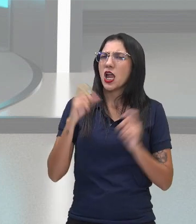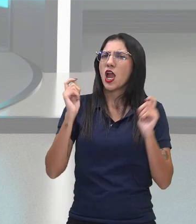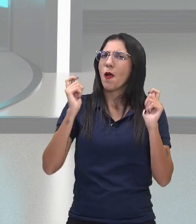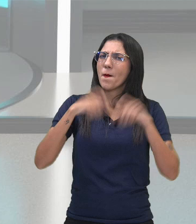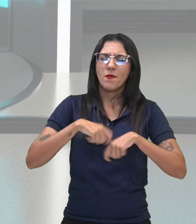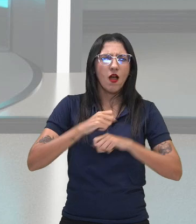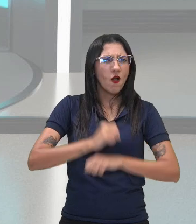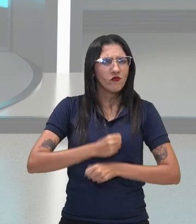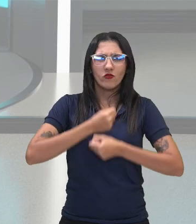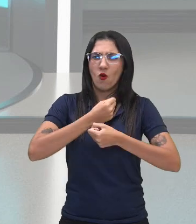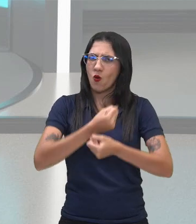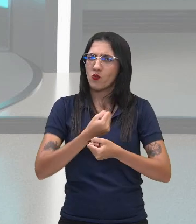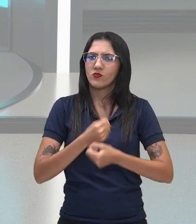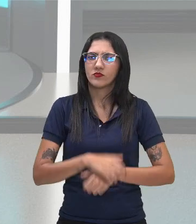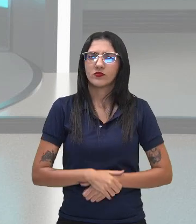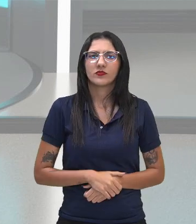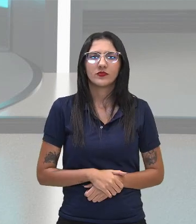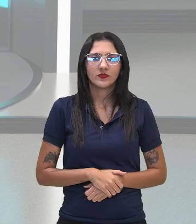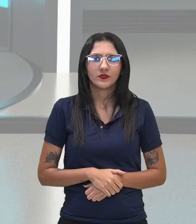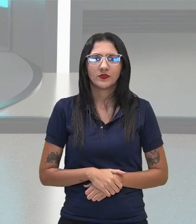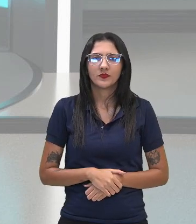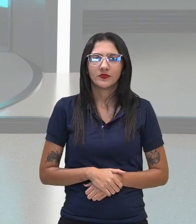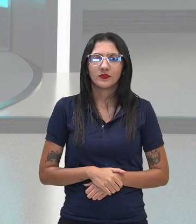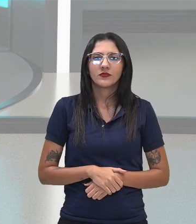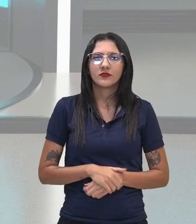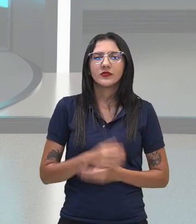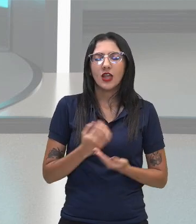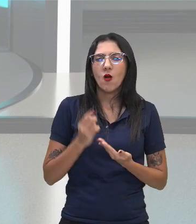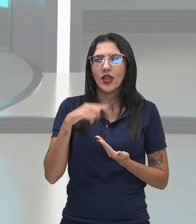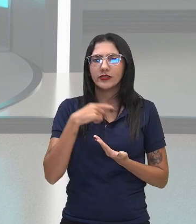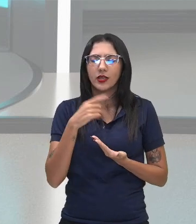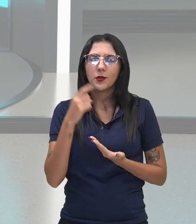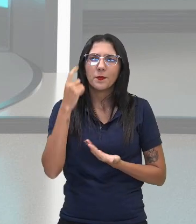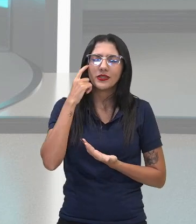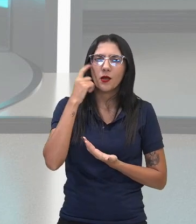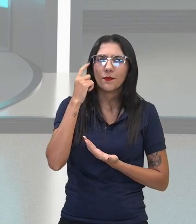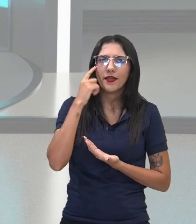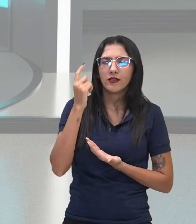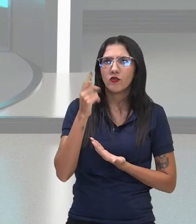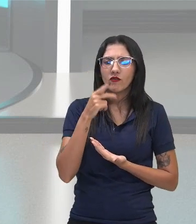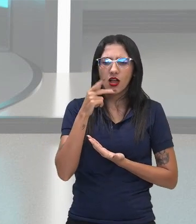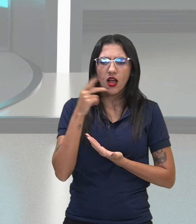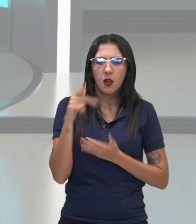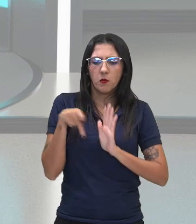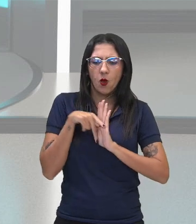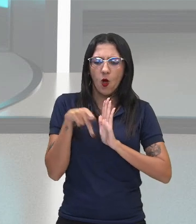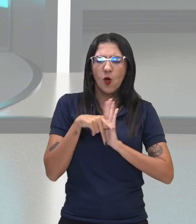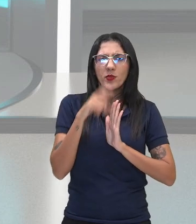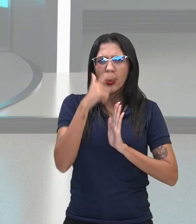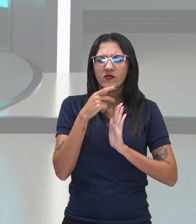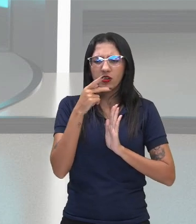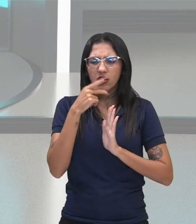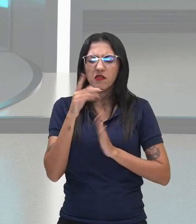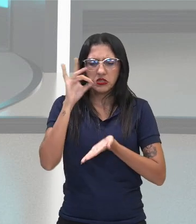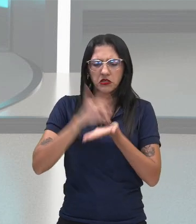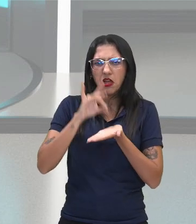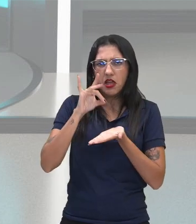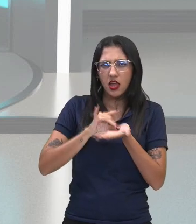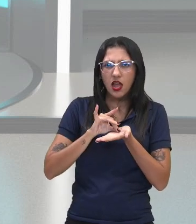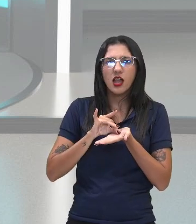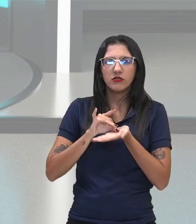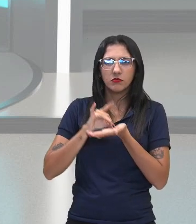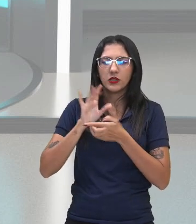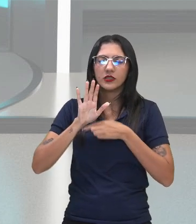vencer dificuldades. Então, ele falava consigo mesmo, afirmando quem era ele, tentando afirmar,